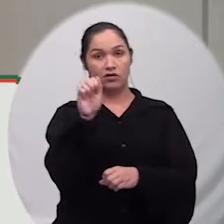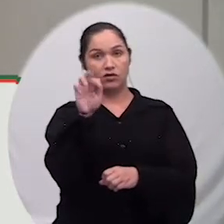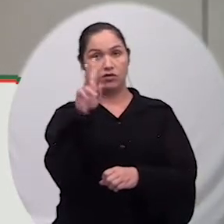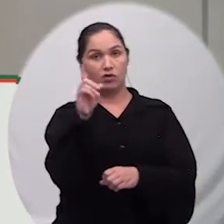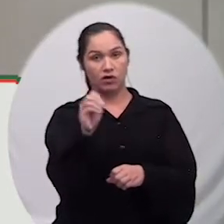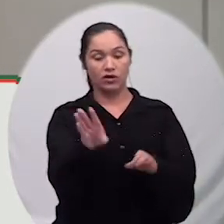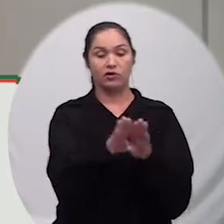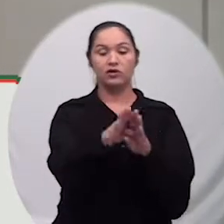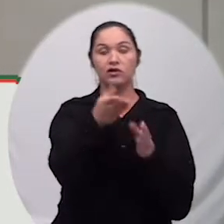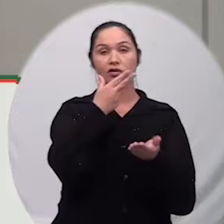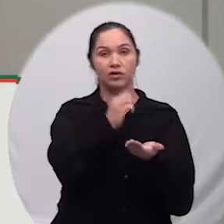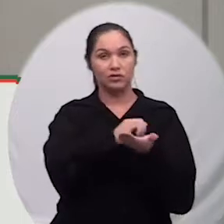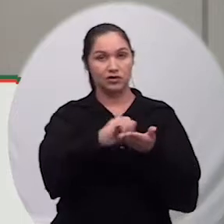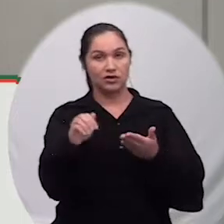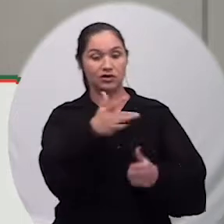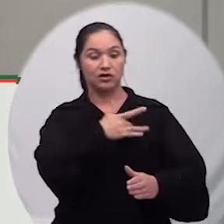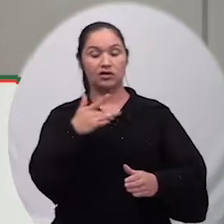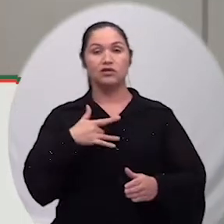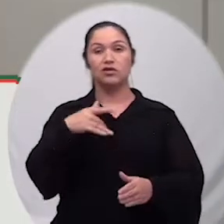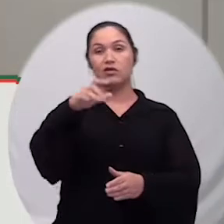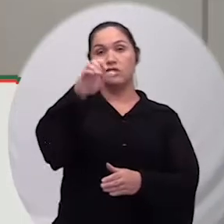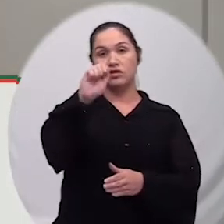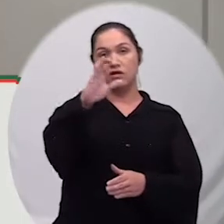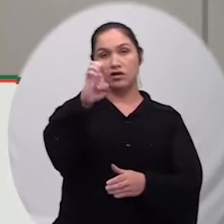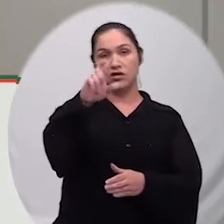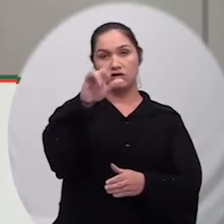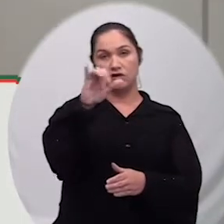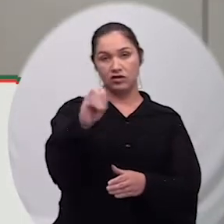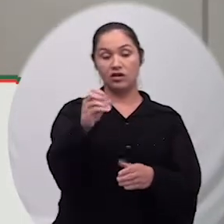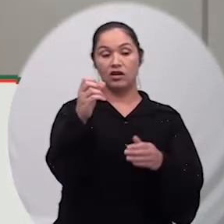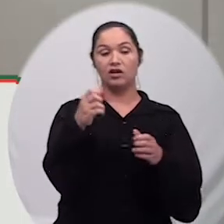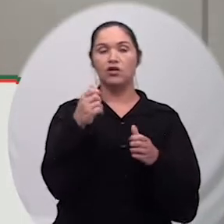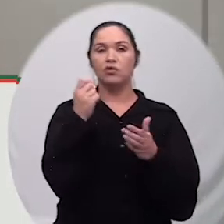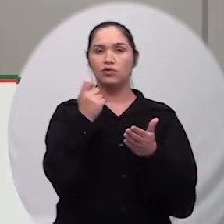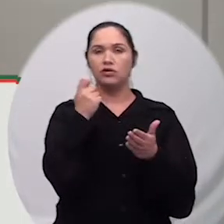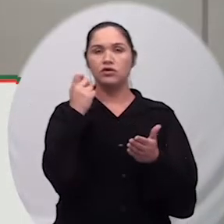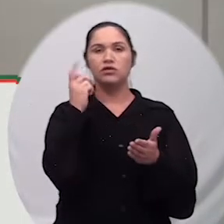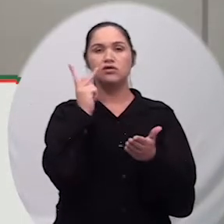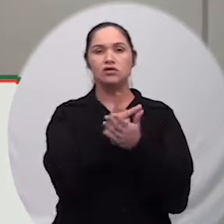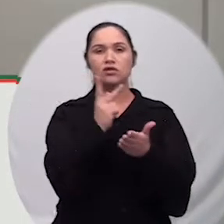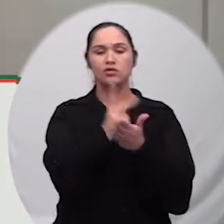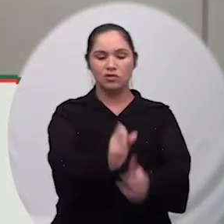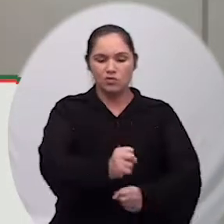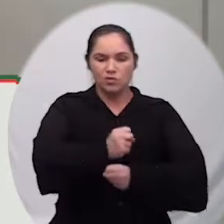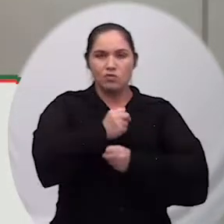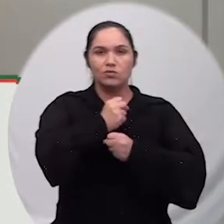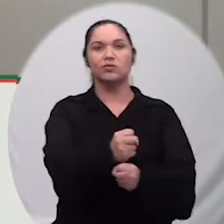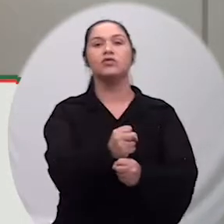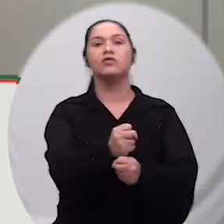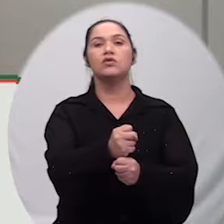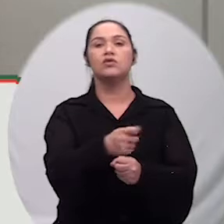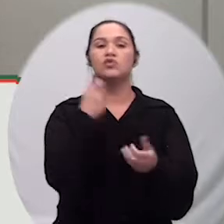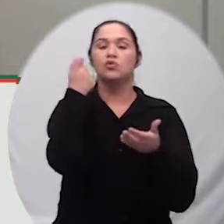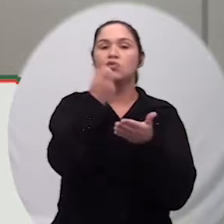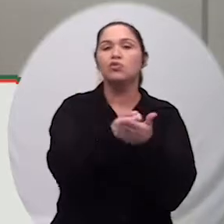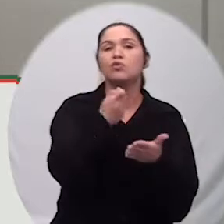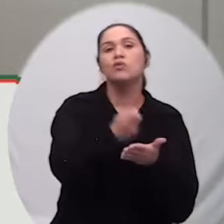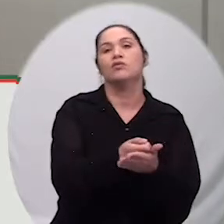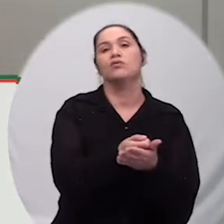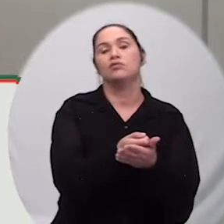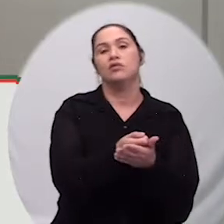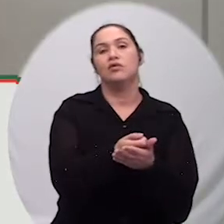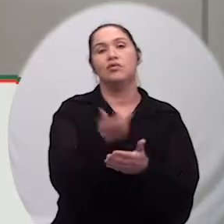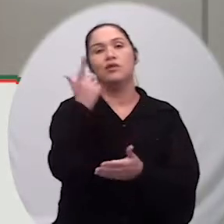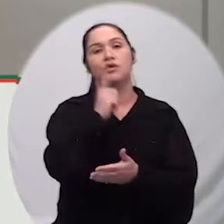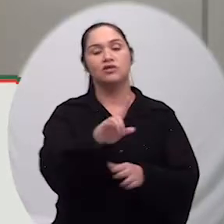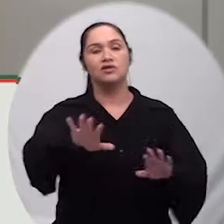muito essa bandeira, e foi um defensor árduo por essa inauguração, por essa ampliação e inauguração. Ao Célio Casagrande,